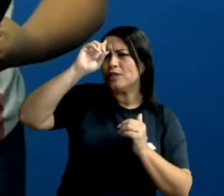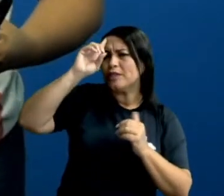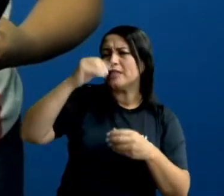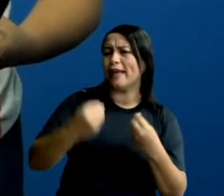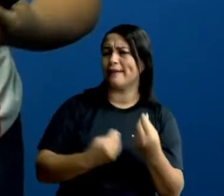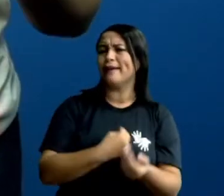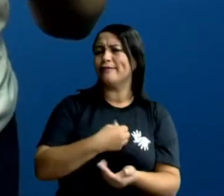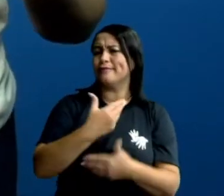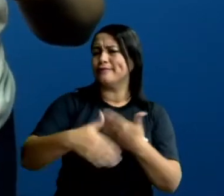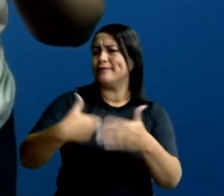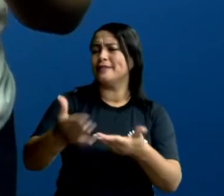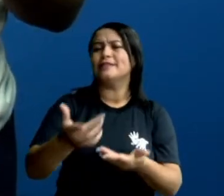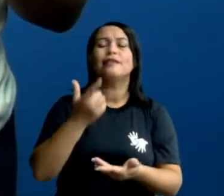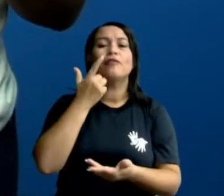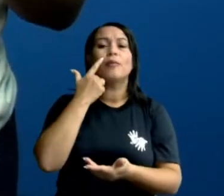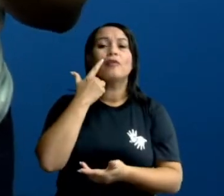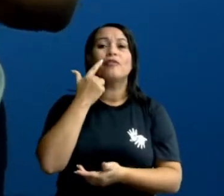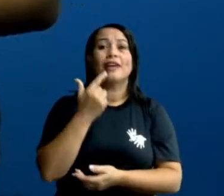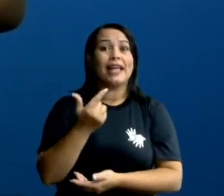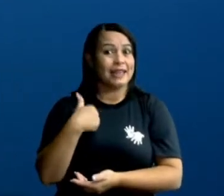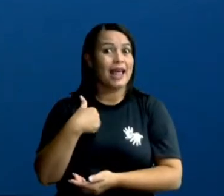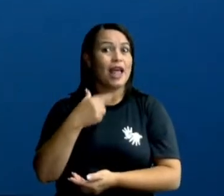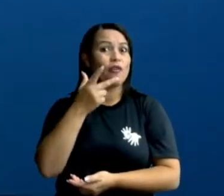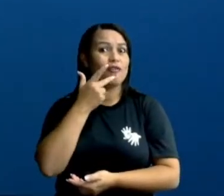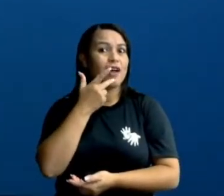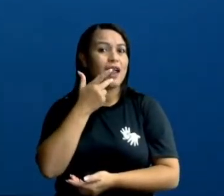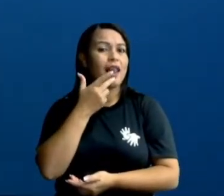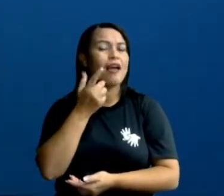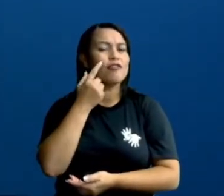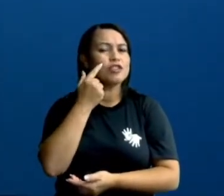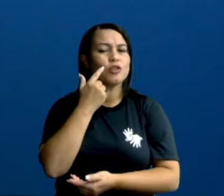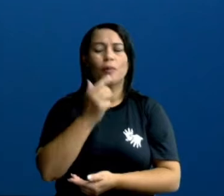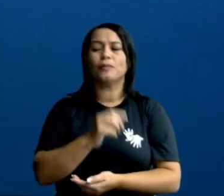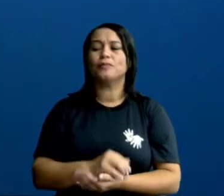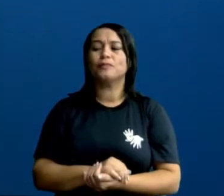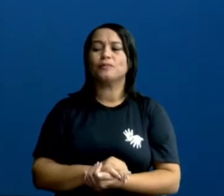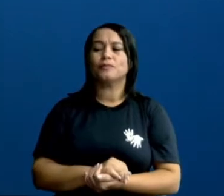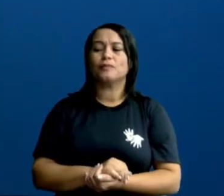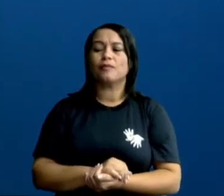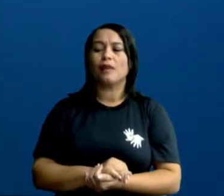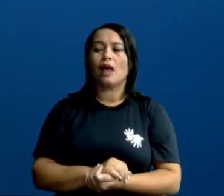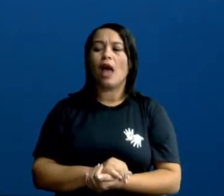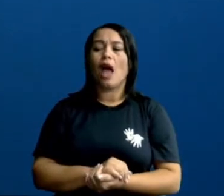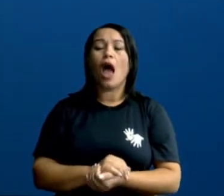vocês, certo? Ó, tia até falou uma aqui, ó. Uma